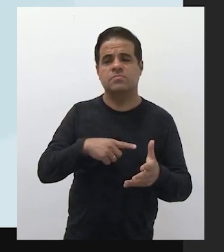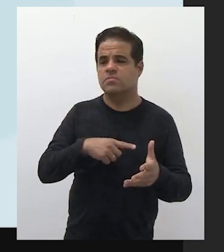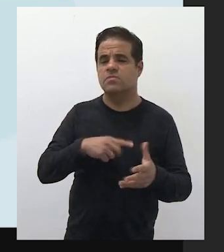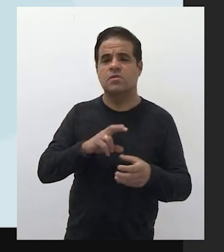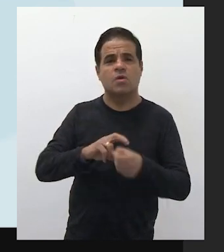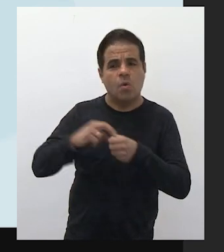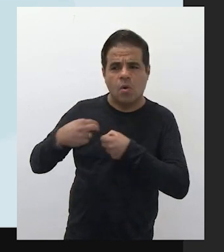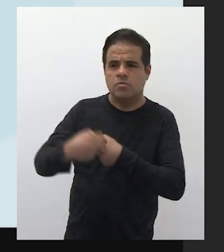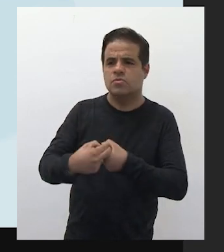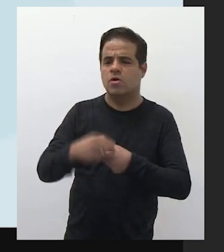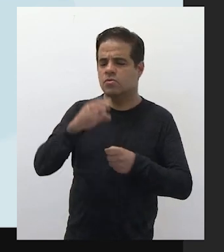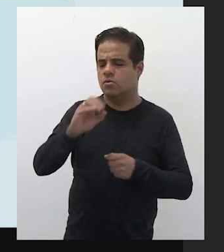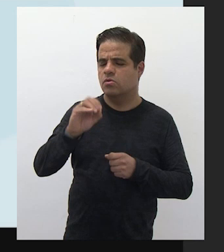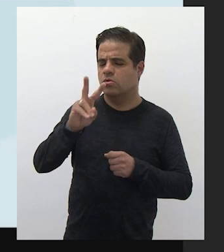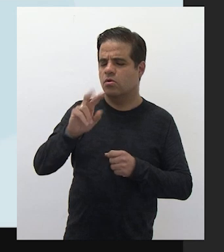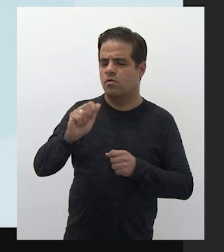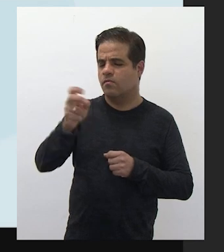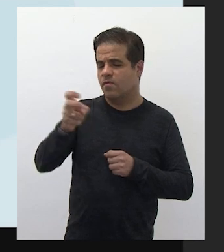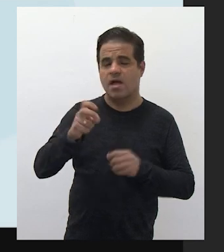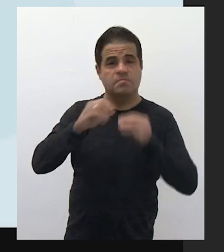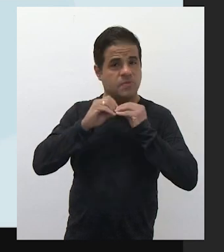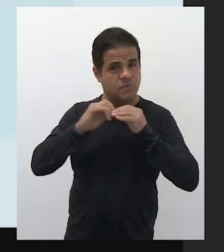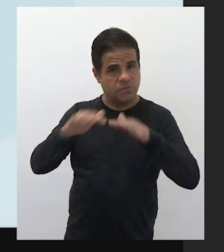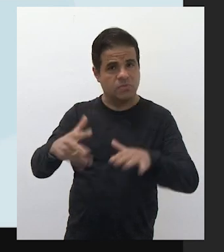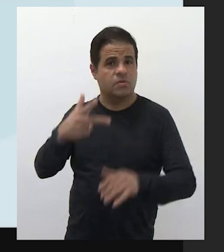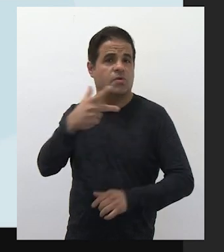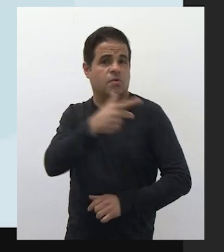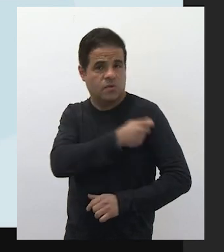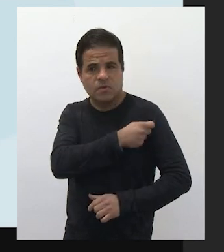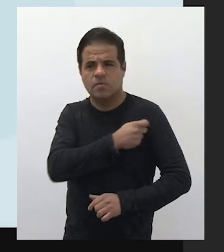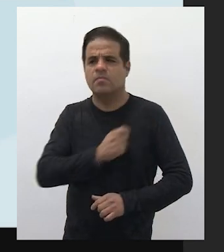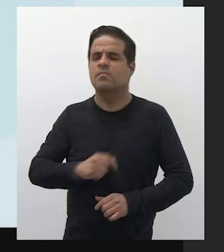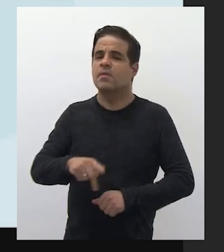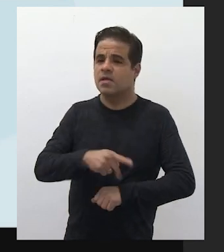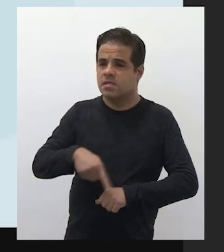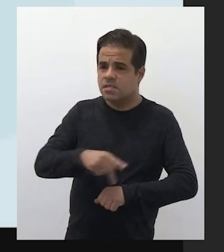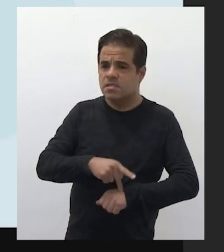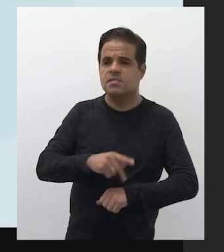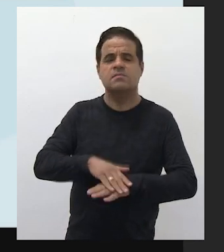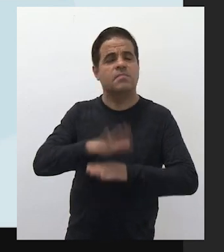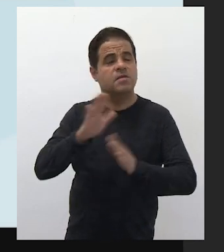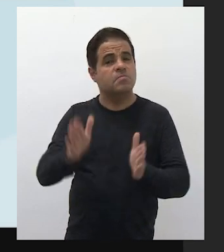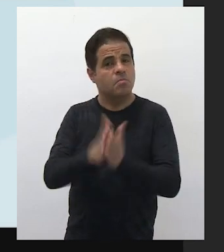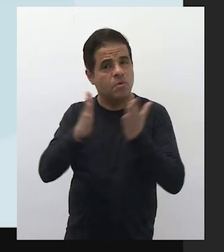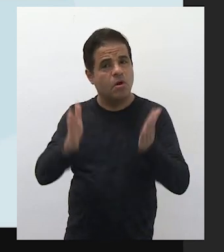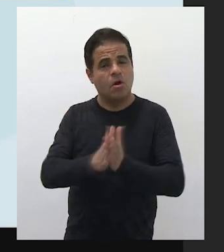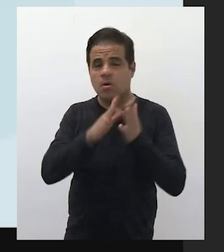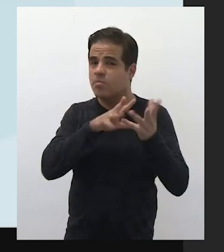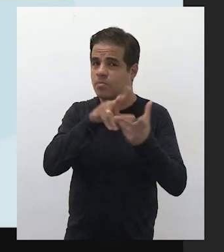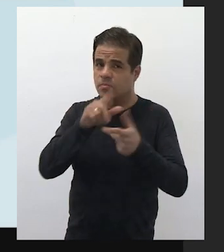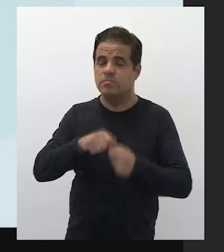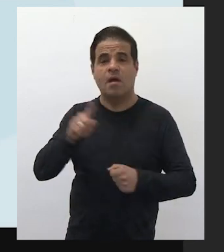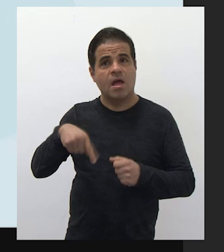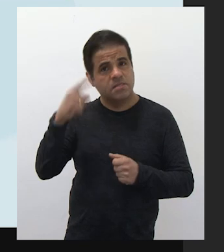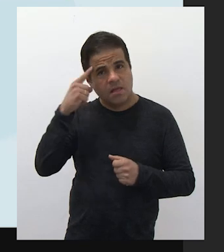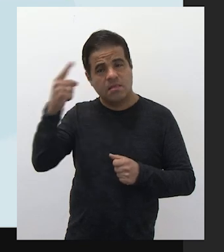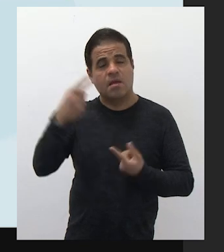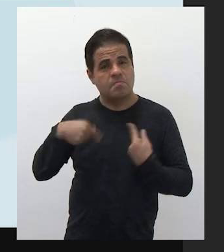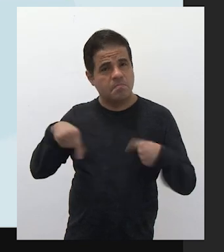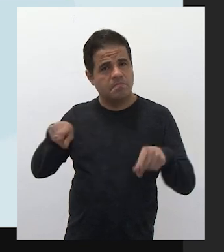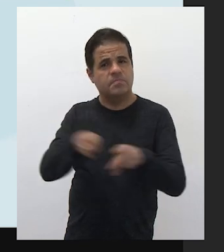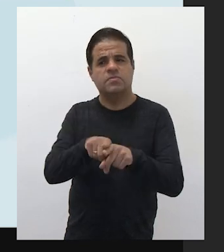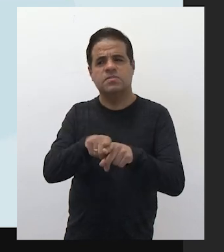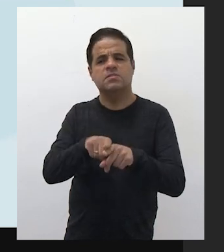consórcio, COVAX, para a distribuição das vacinas para os países mais pobres do mundo. É essa a ideia de